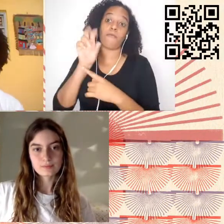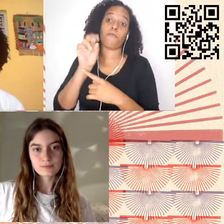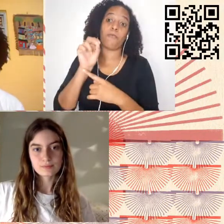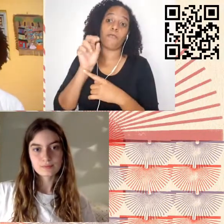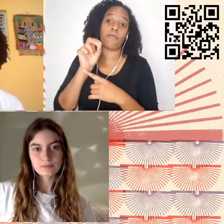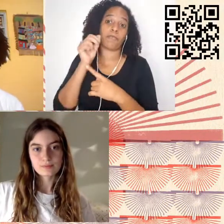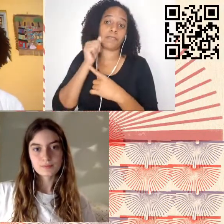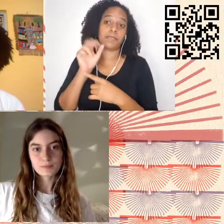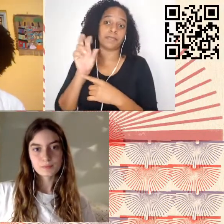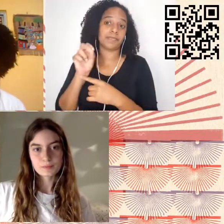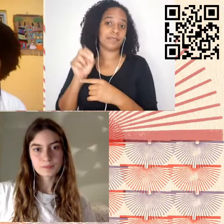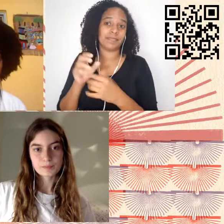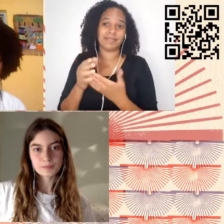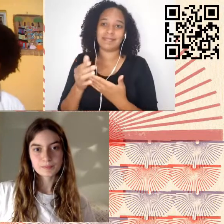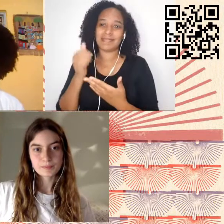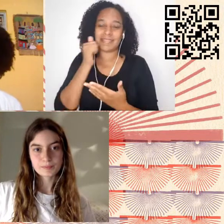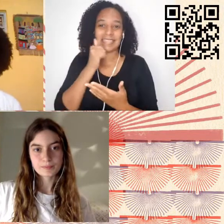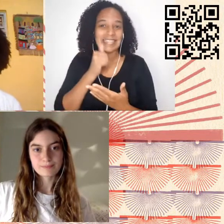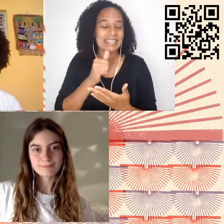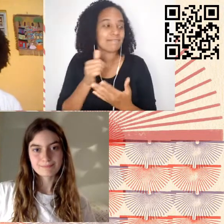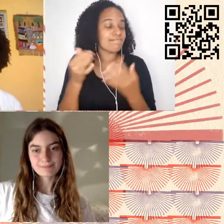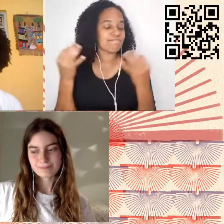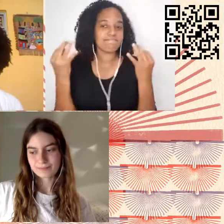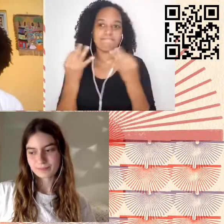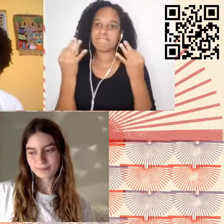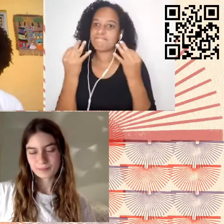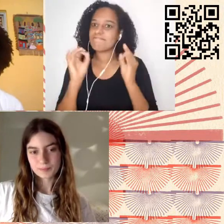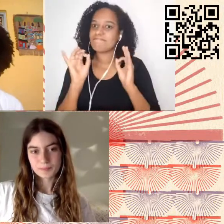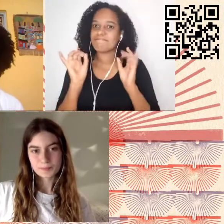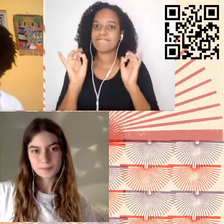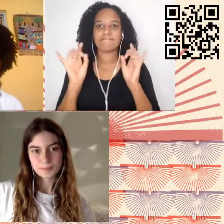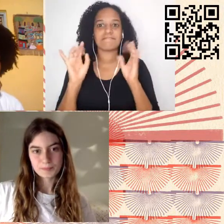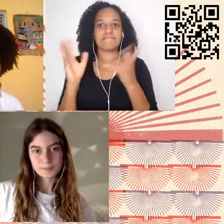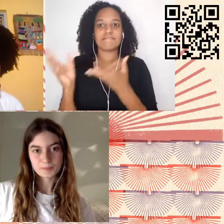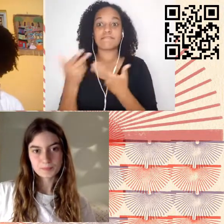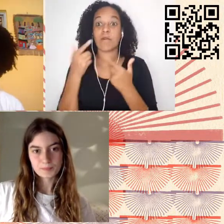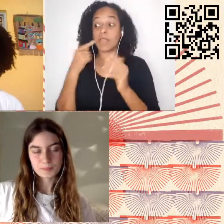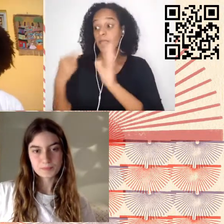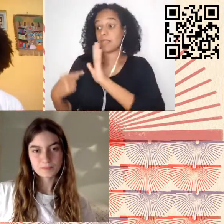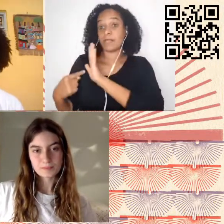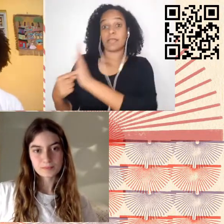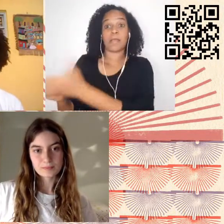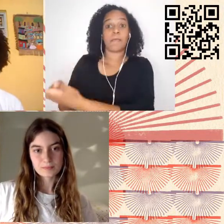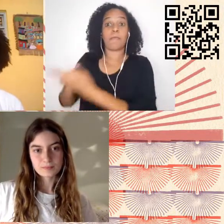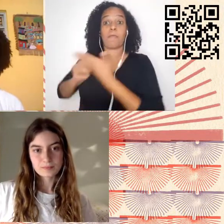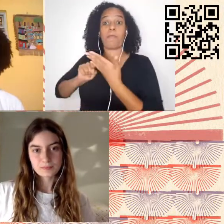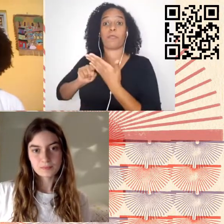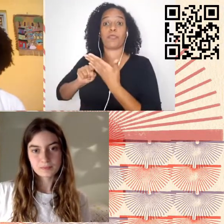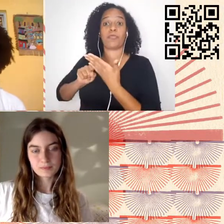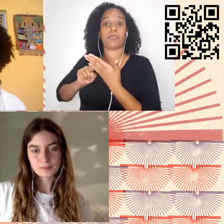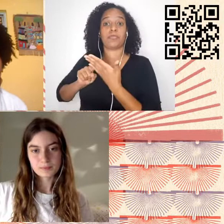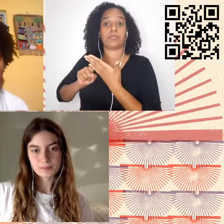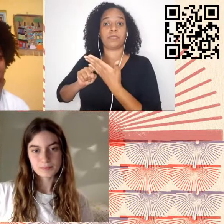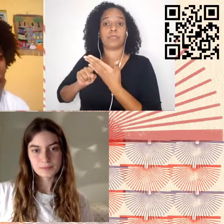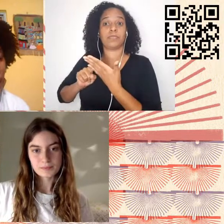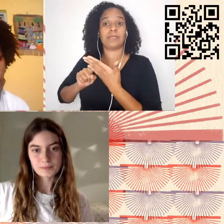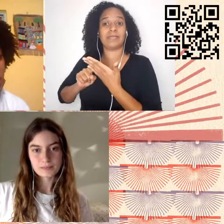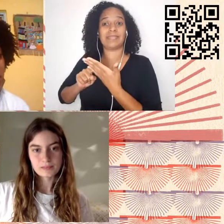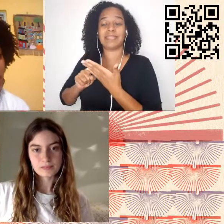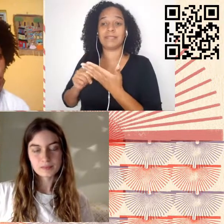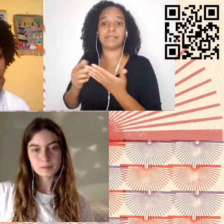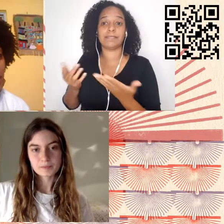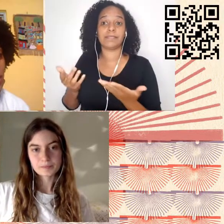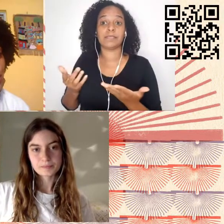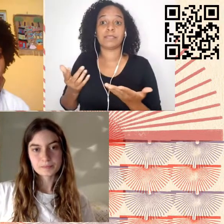né? Uma mulher extremamente incrível, que me apresentou muito